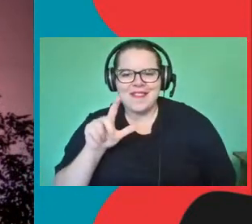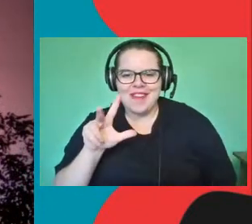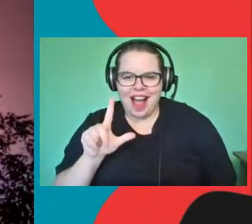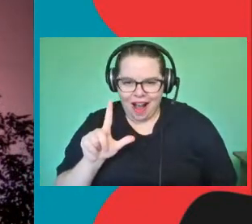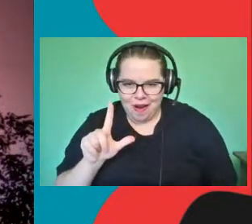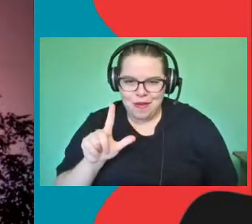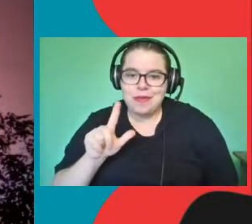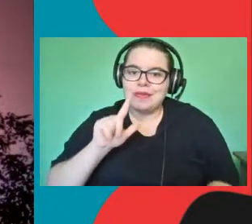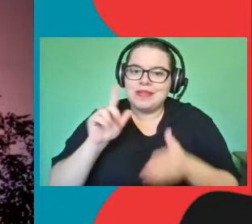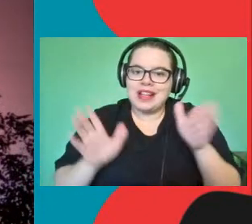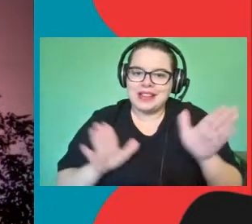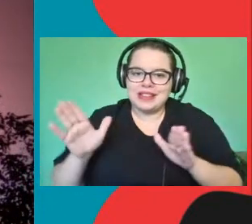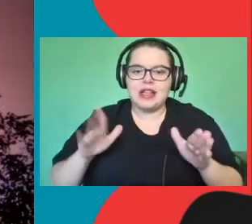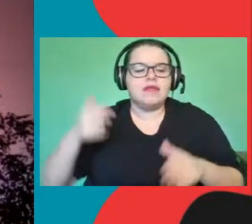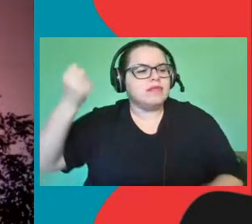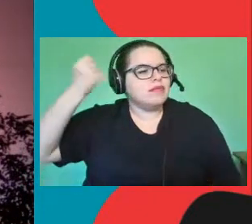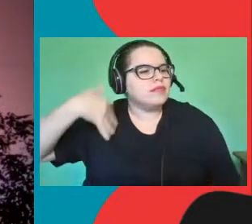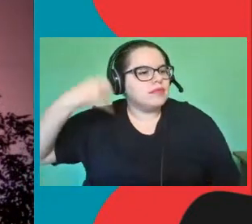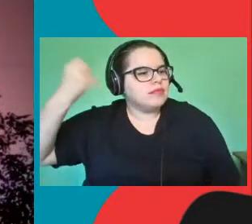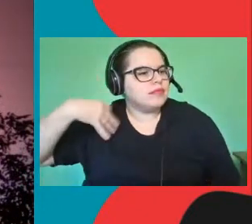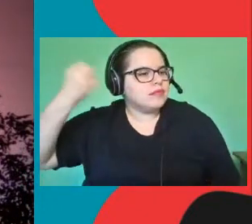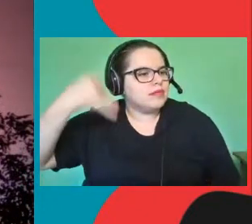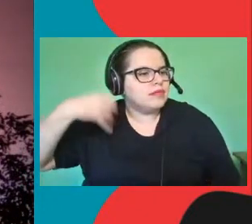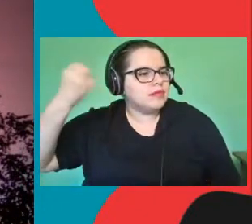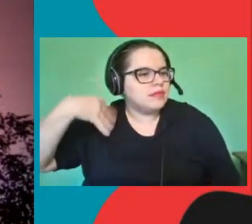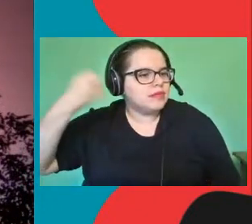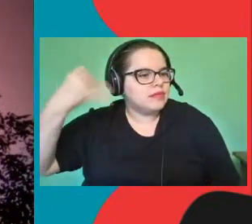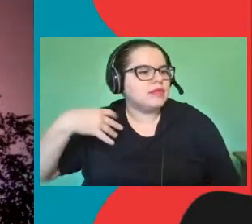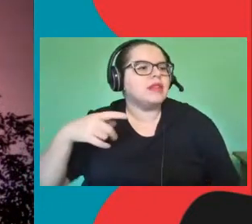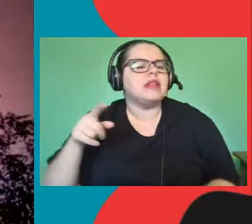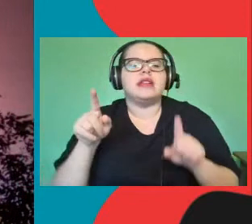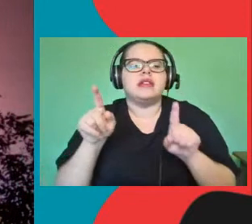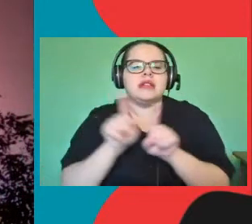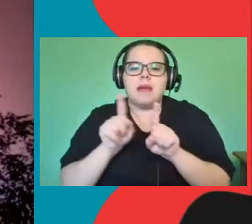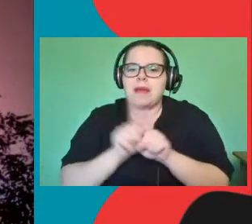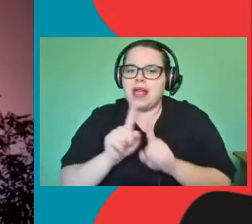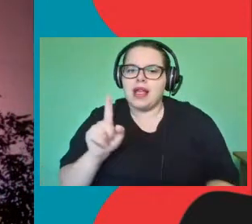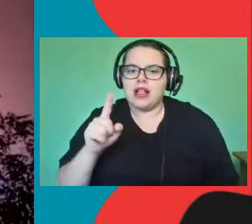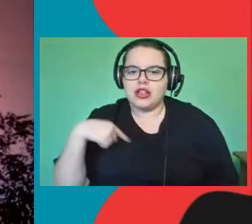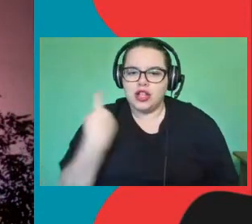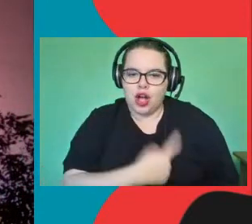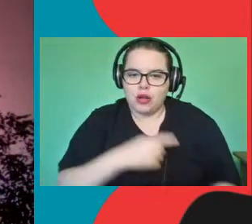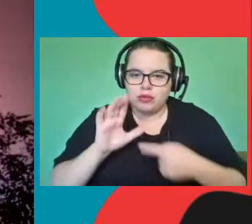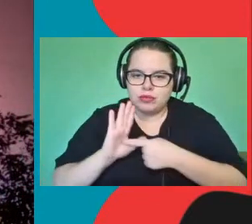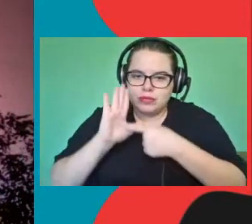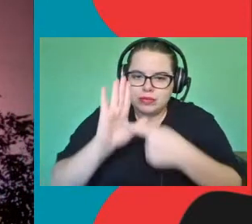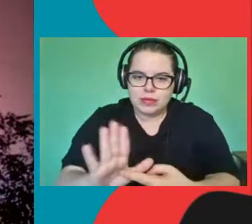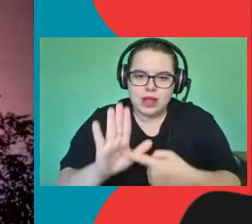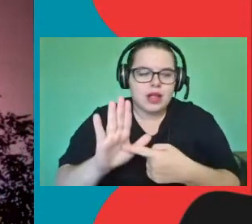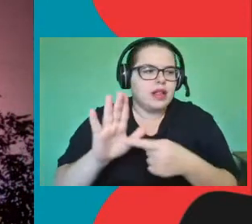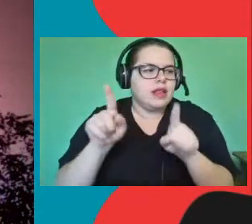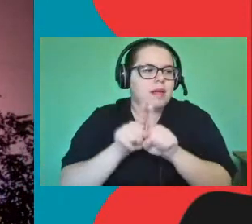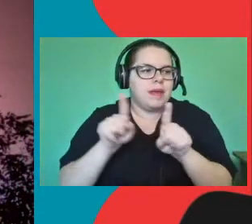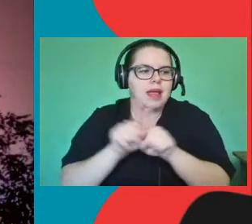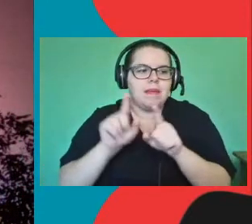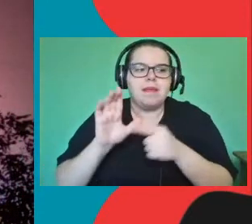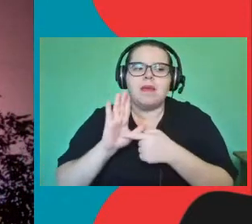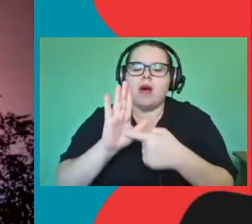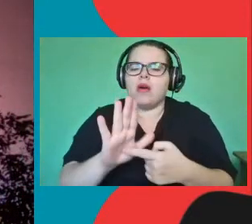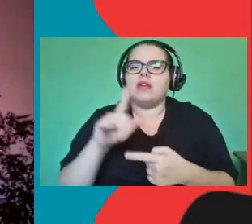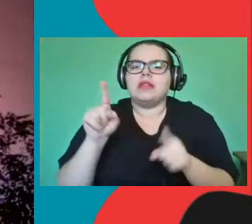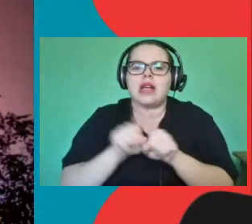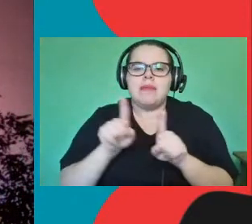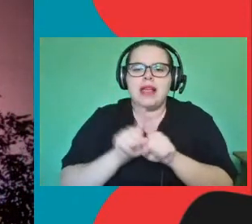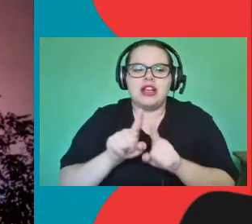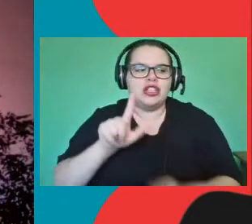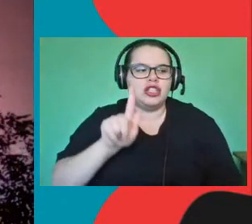questões de acessibilidade vou me autodescrever. Ao meu fundo, nós temos esse painel de projeção maravilhosa criada pelo nosso